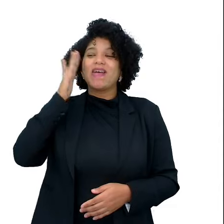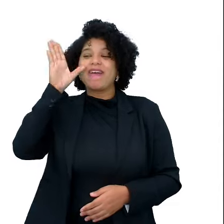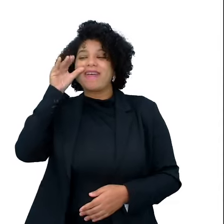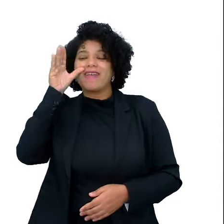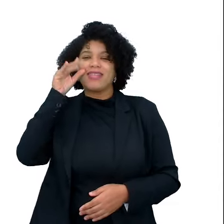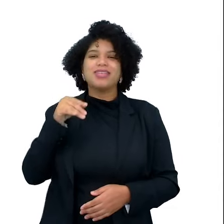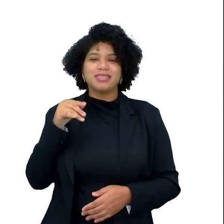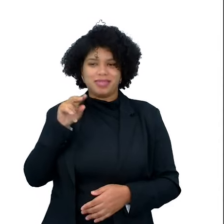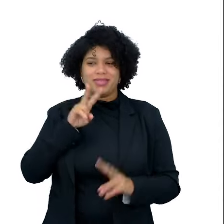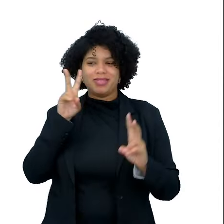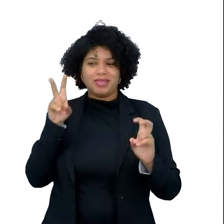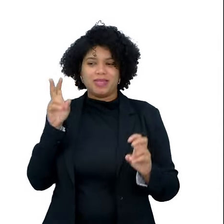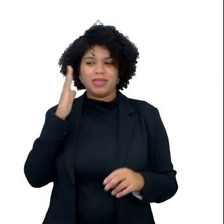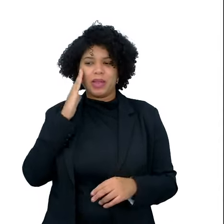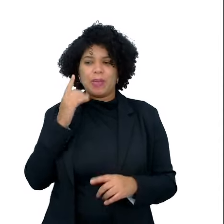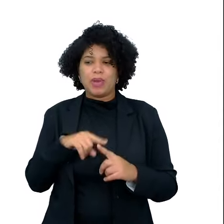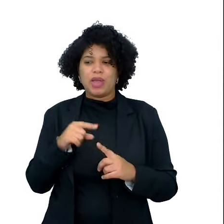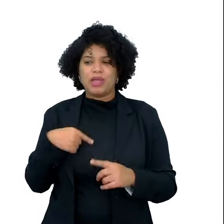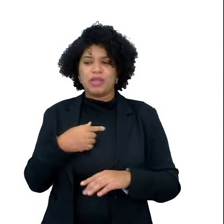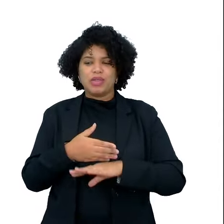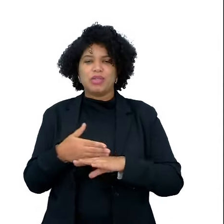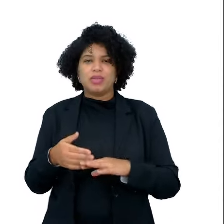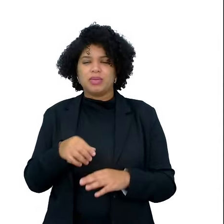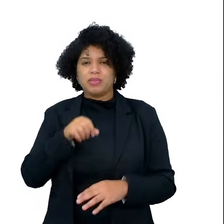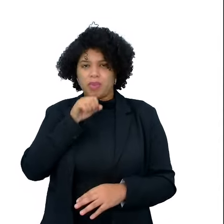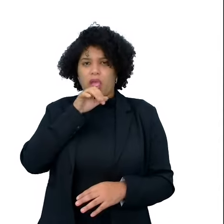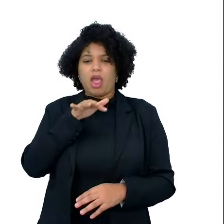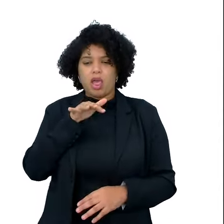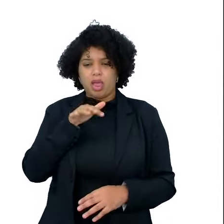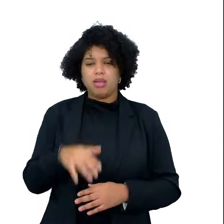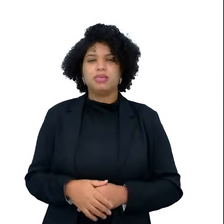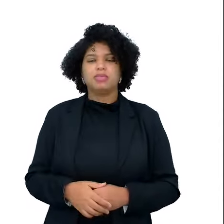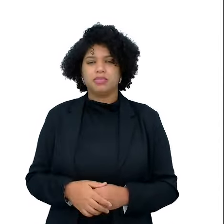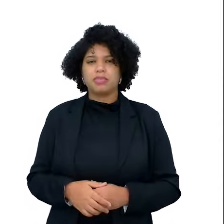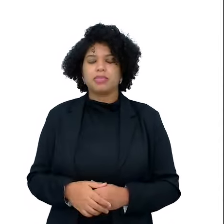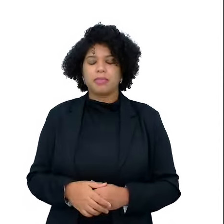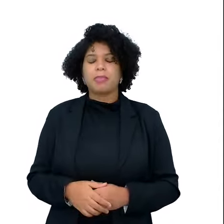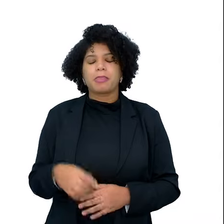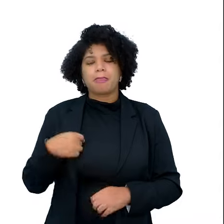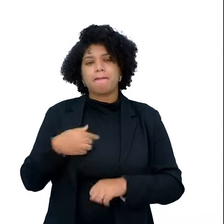tipo de coisa, por que a gente arrota. E eu faço essa aula. Então,